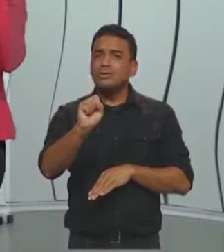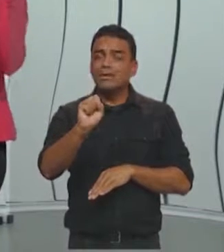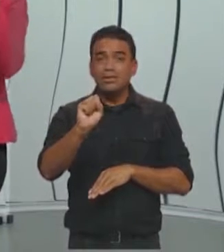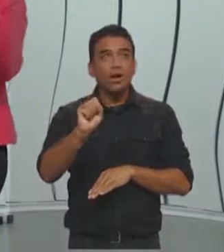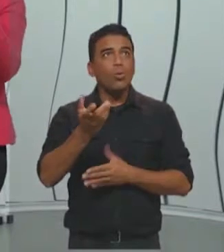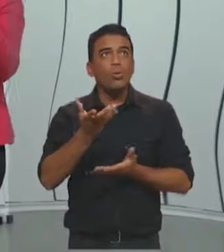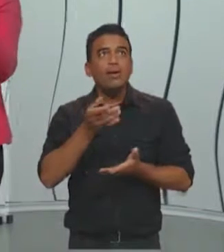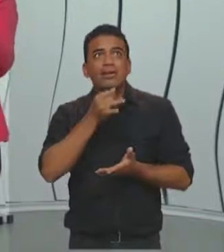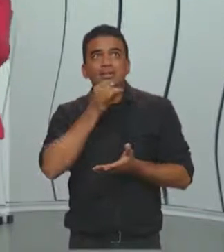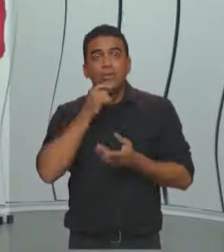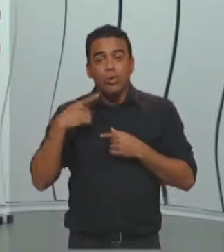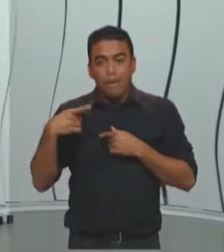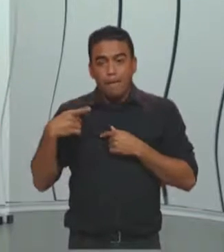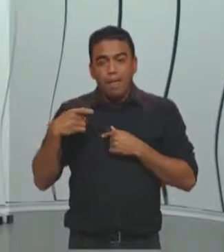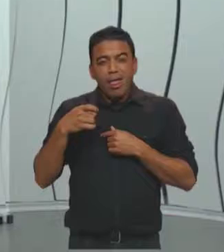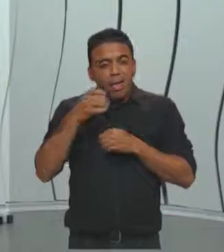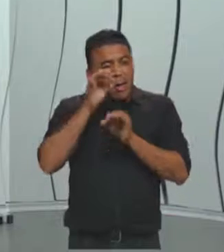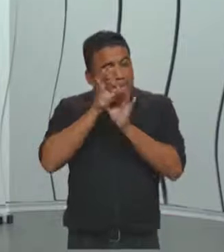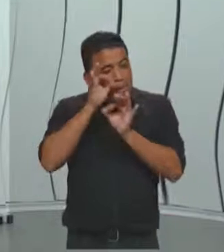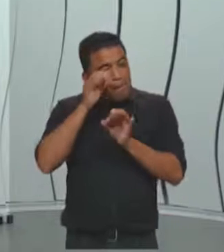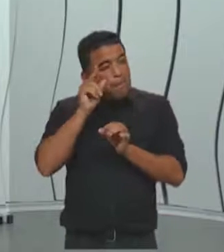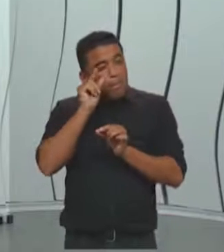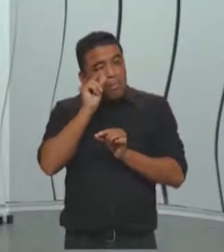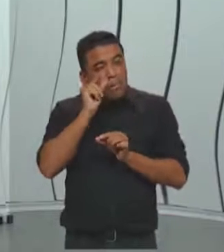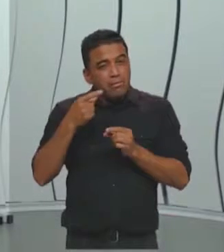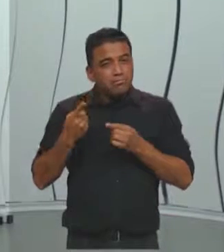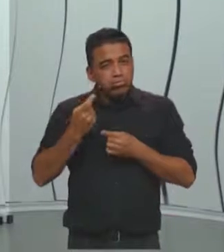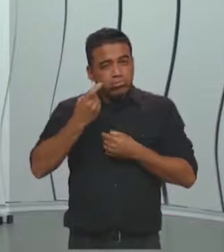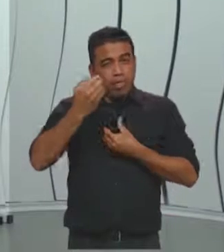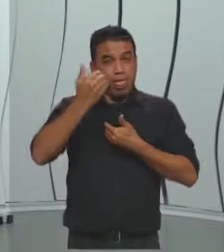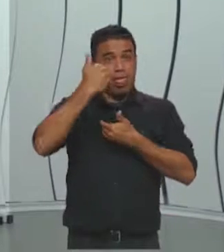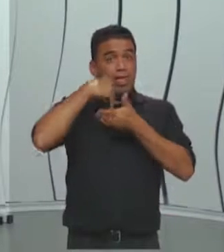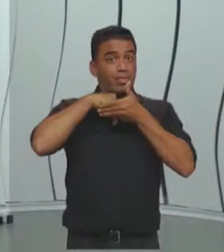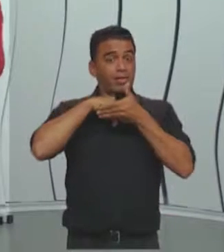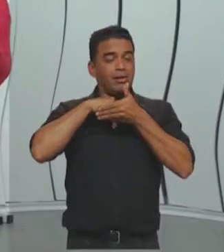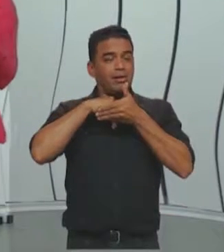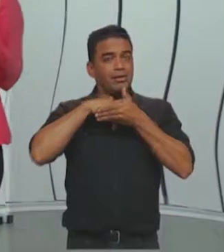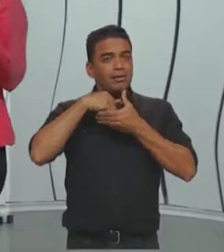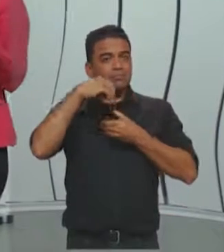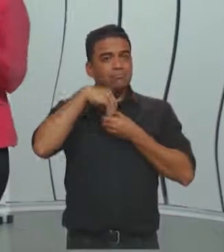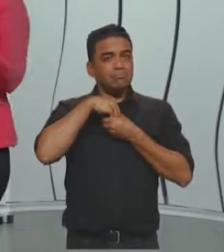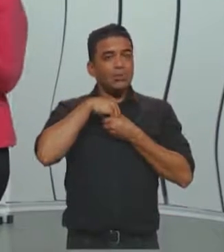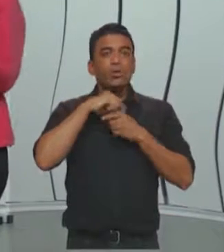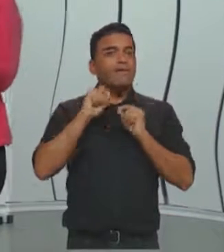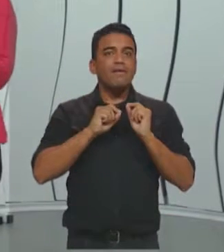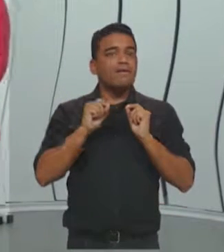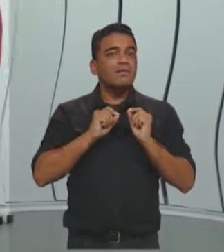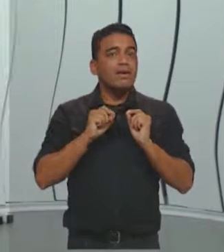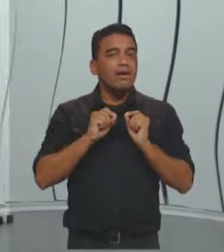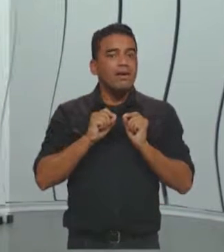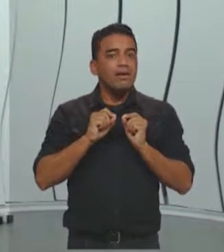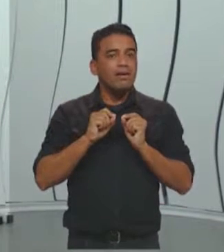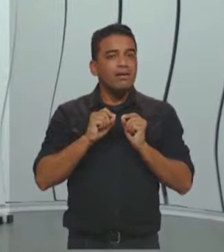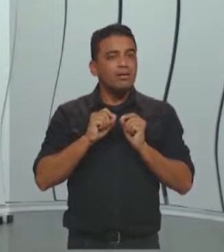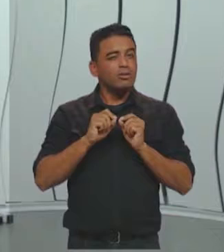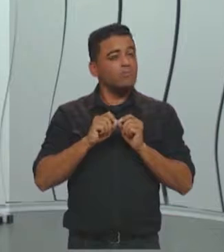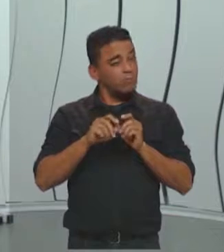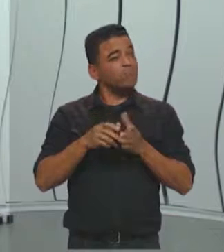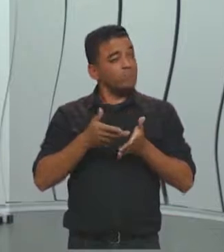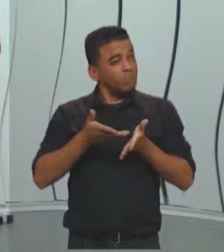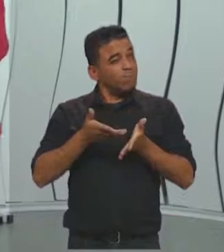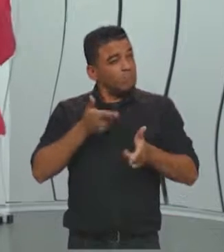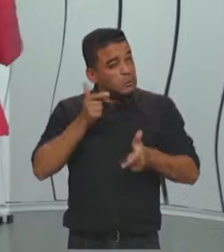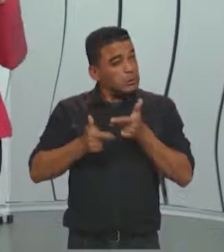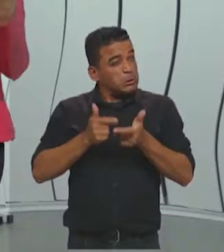algum micro-organismo que não seja bem-vindo aí no seu corpo, o que é que vai fazer os anticorpos? Eles vão agir